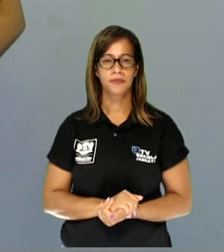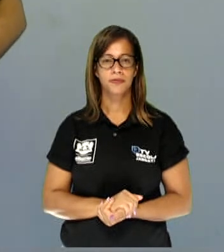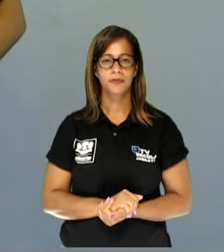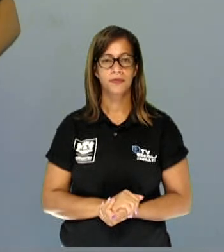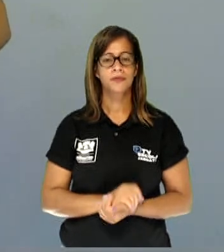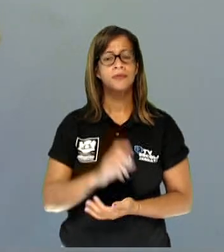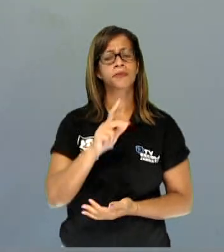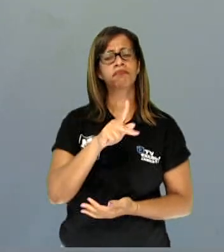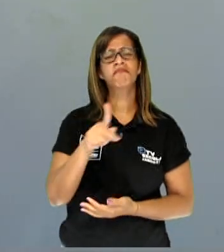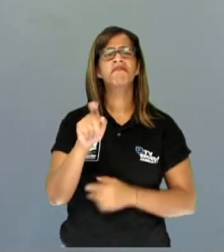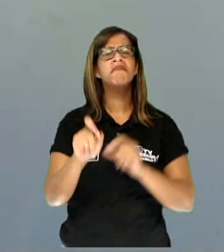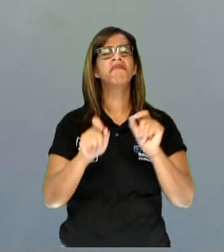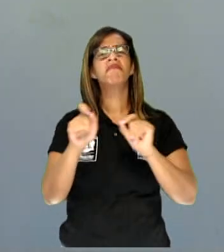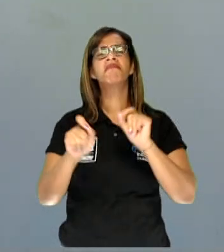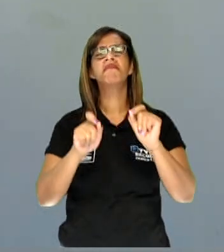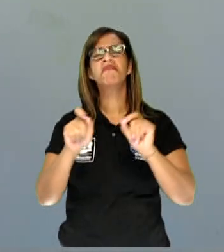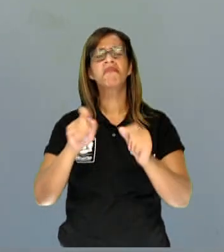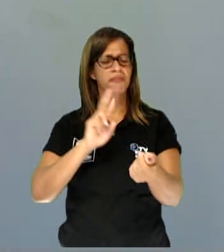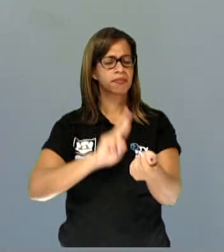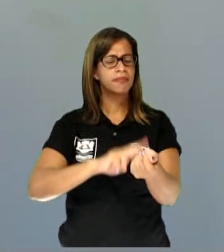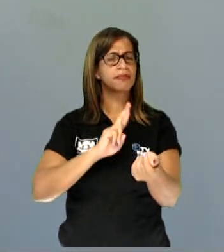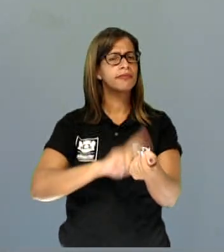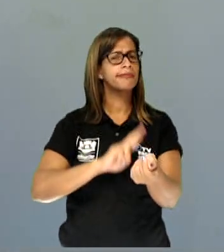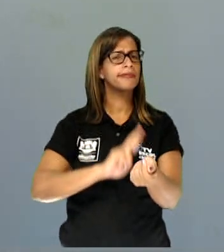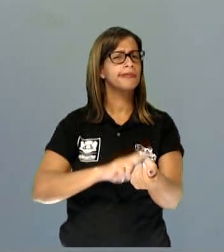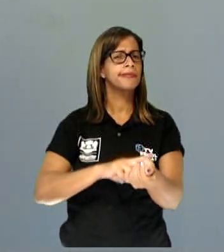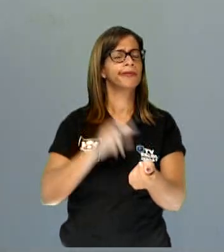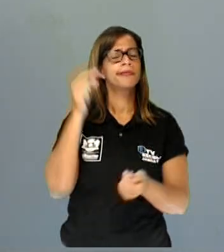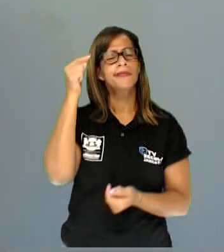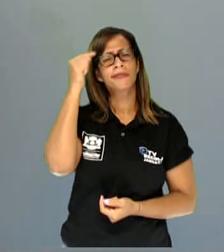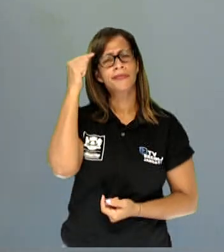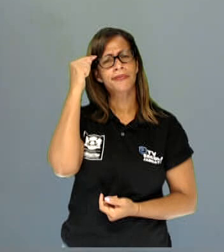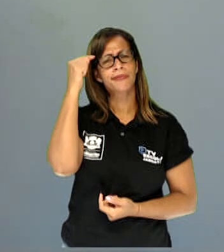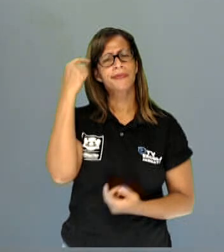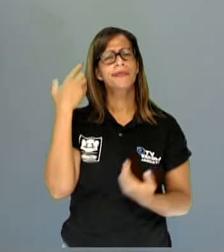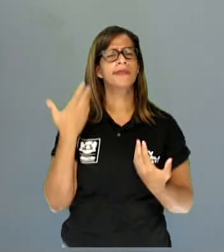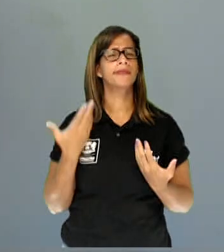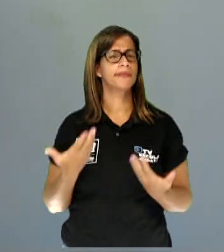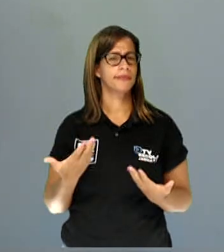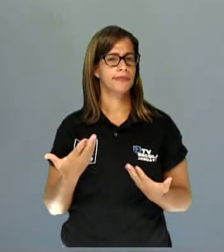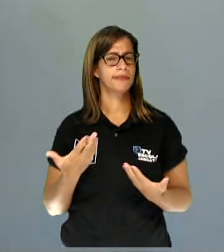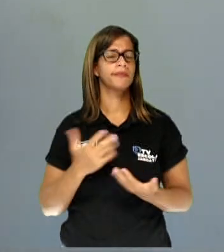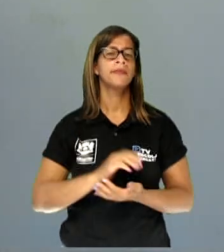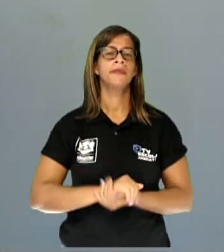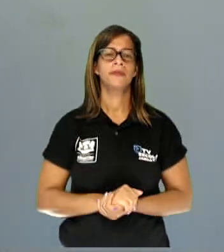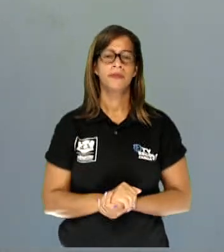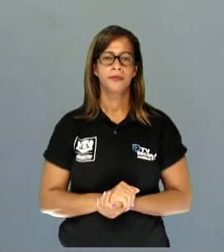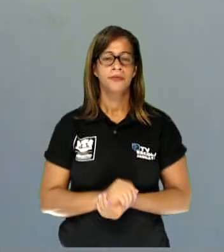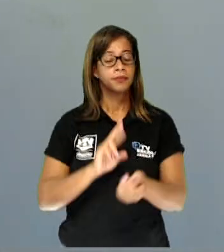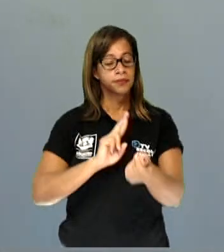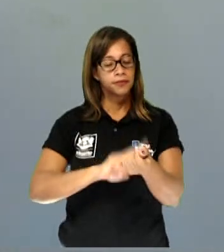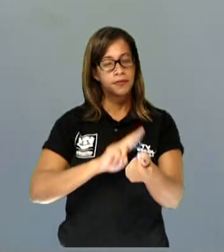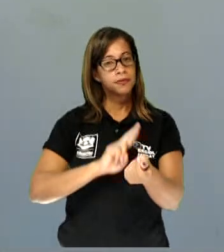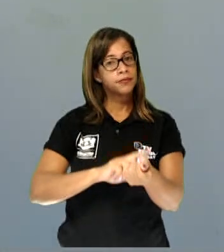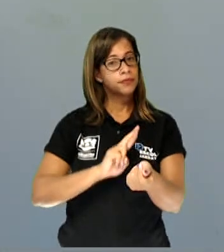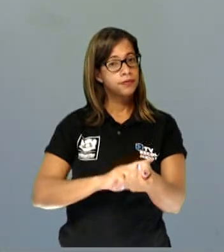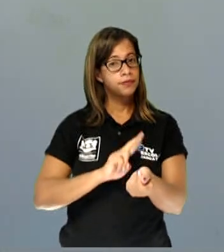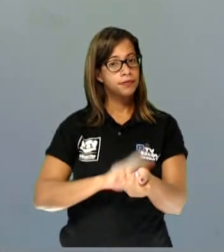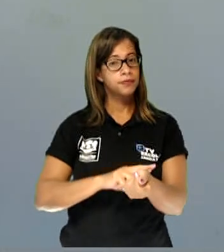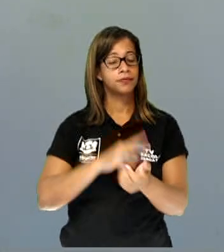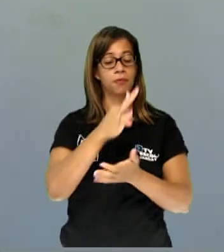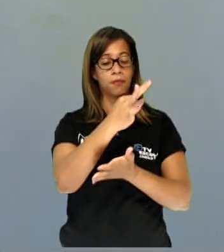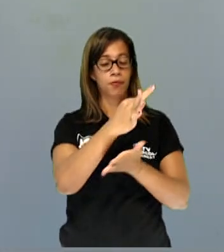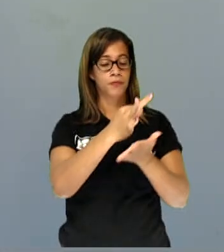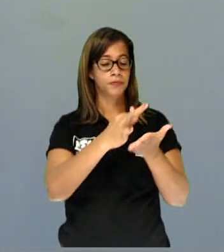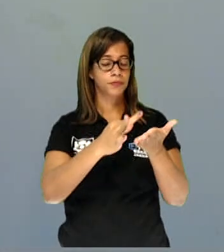Professora, o que são parlendas? Vamos pensar um pouquinho sobre as parlendas. As parlendas são